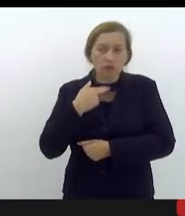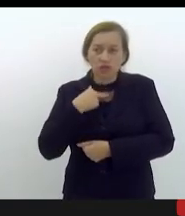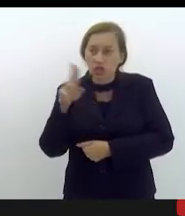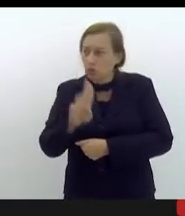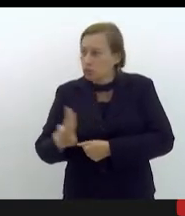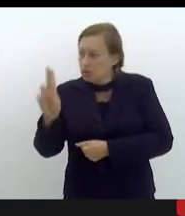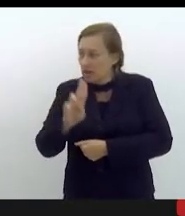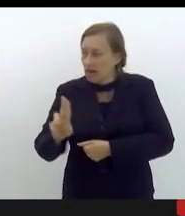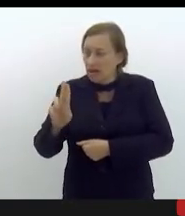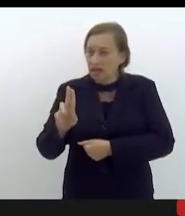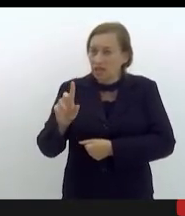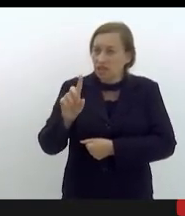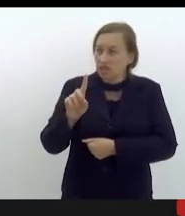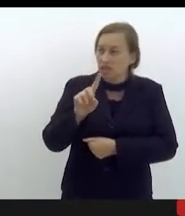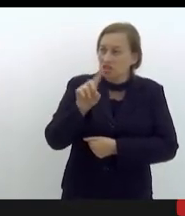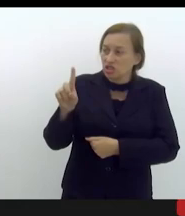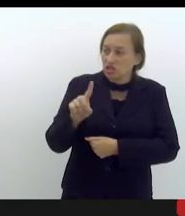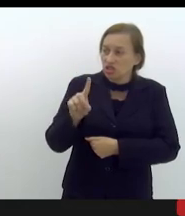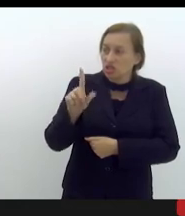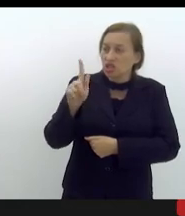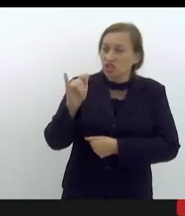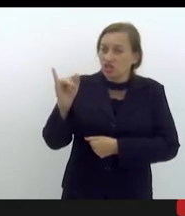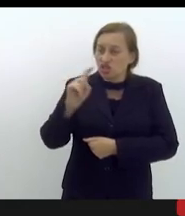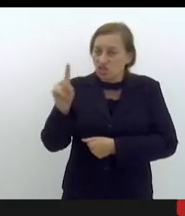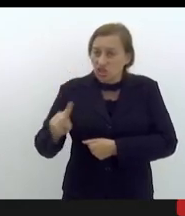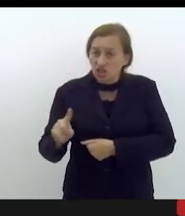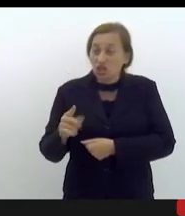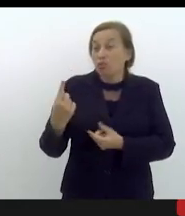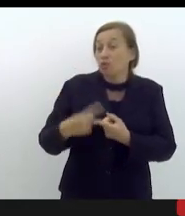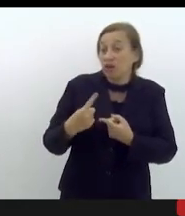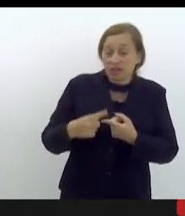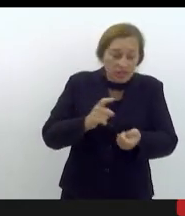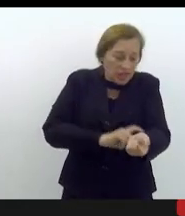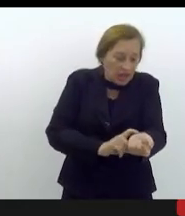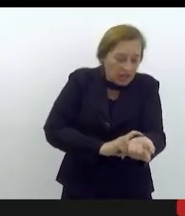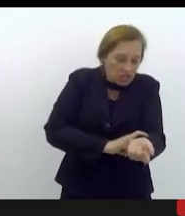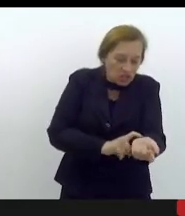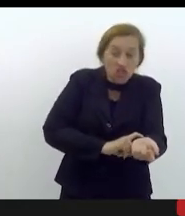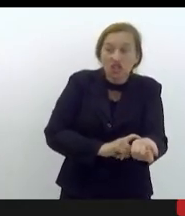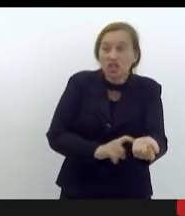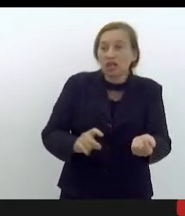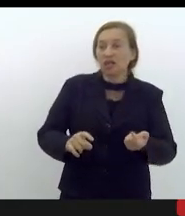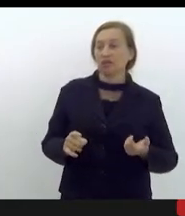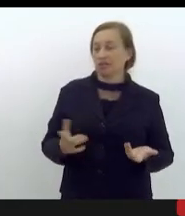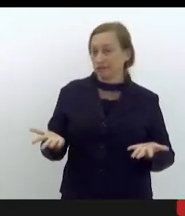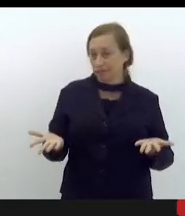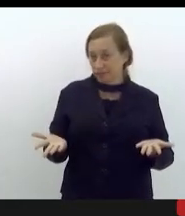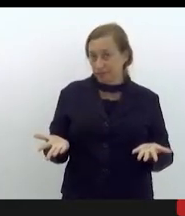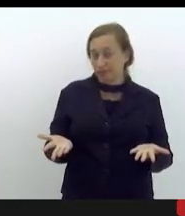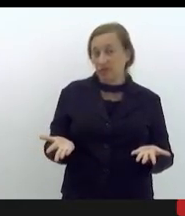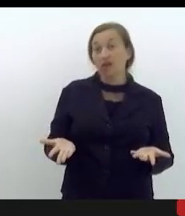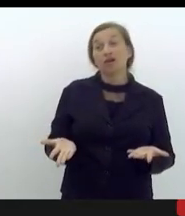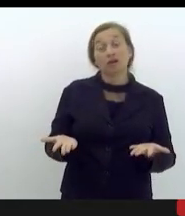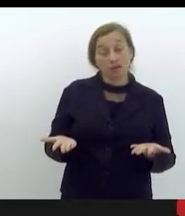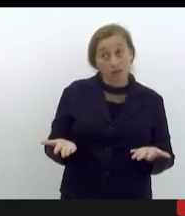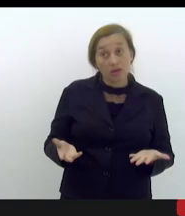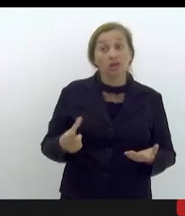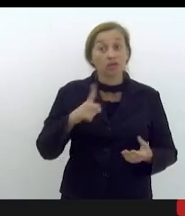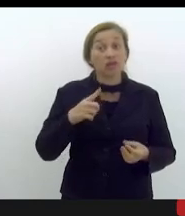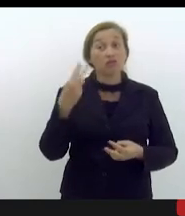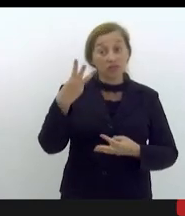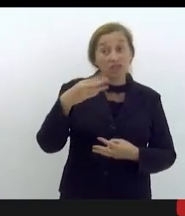o dia de legislar com a liberdade que nós temos eu consultei meu netinho eu tenho